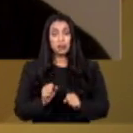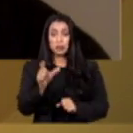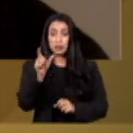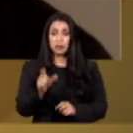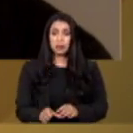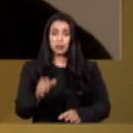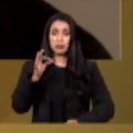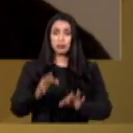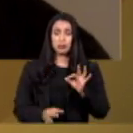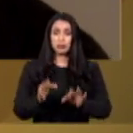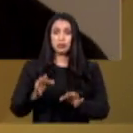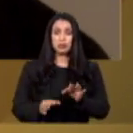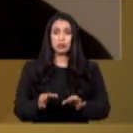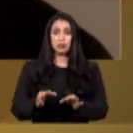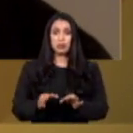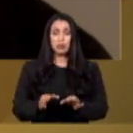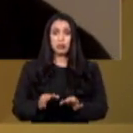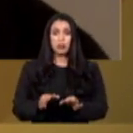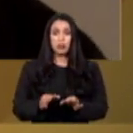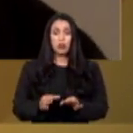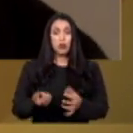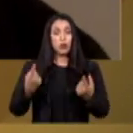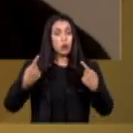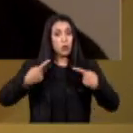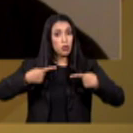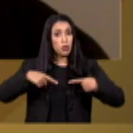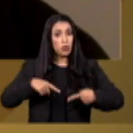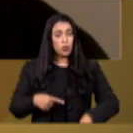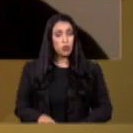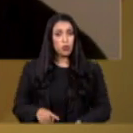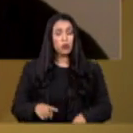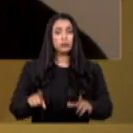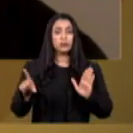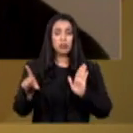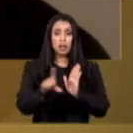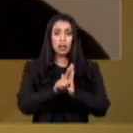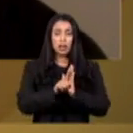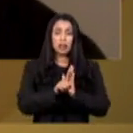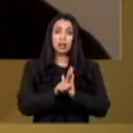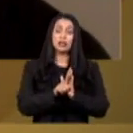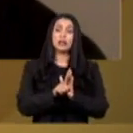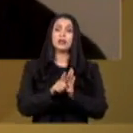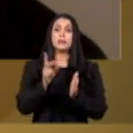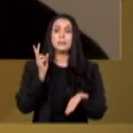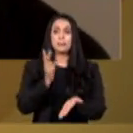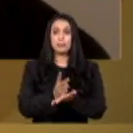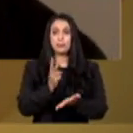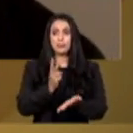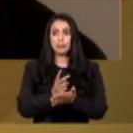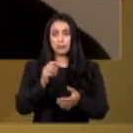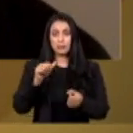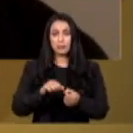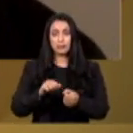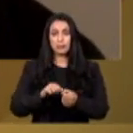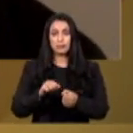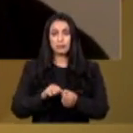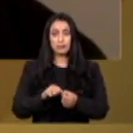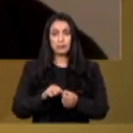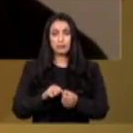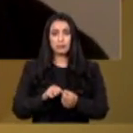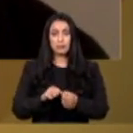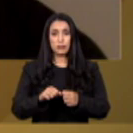jurídica da sociedade constituída um abuso de forma e fraude à lei desde que foi apontado ao administrado